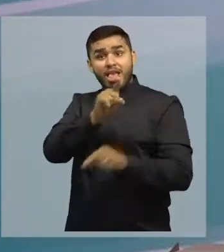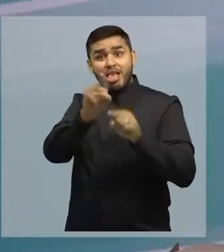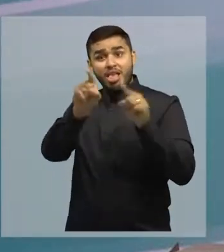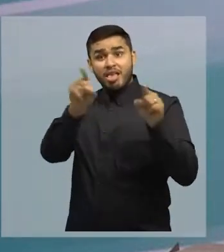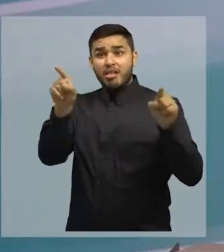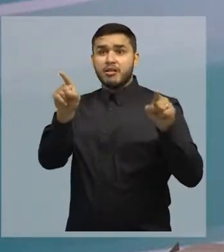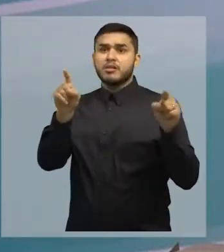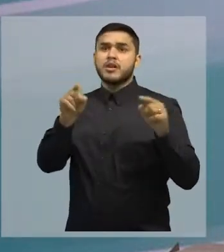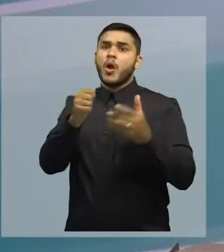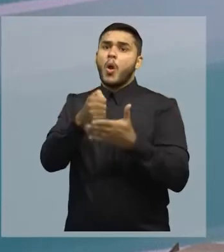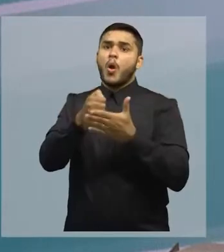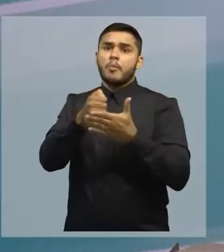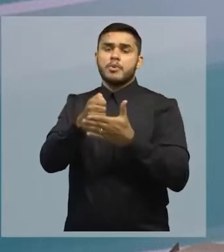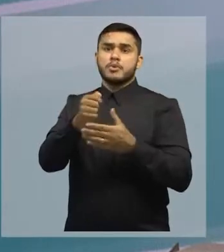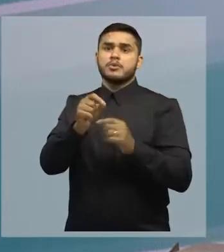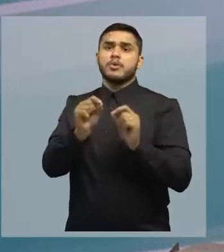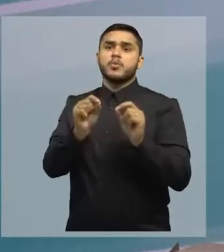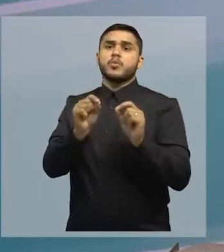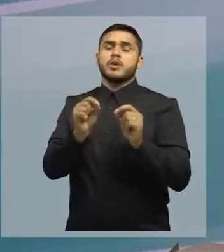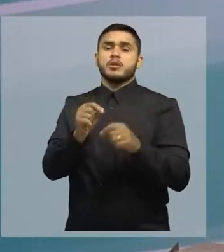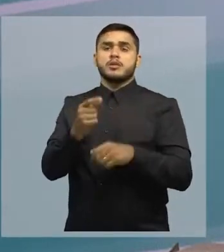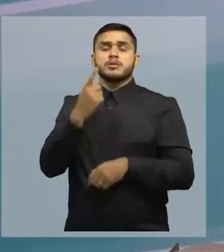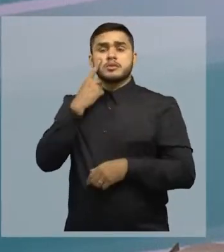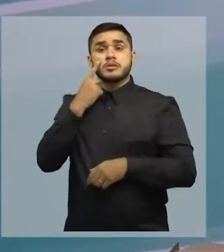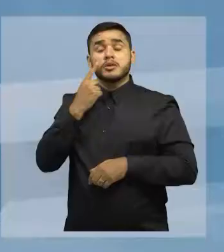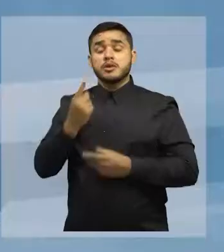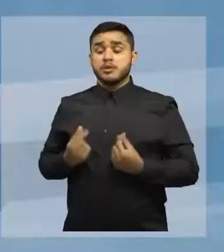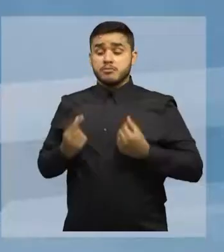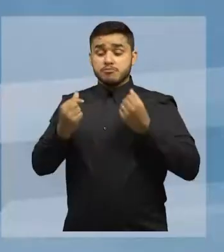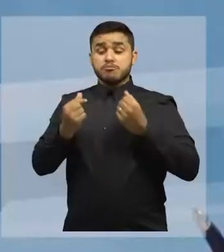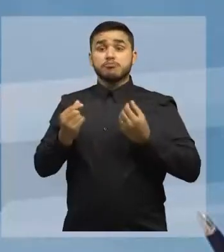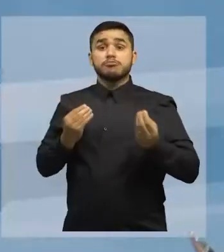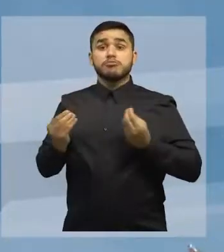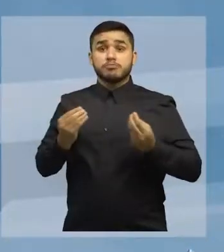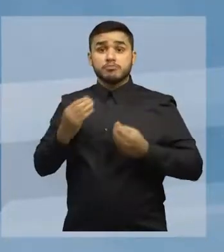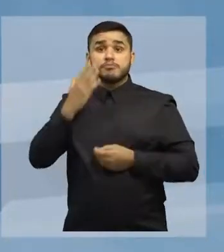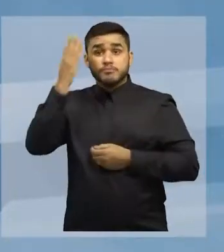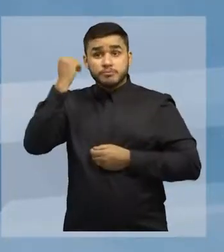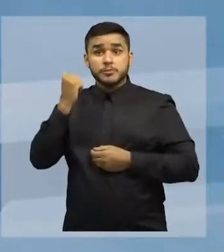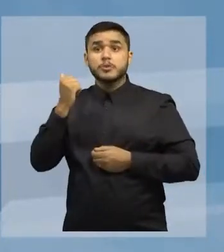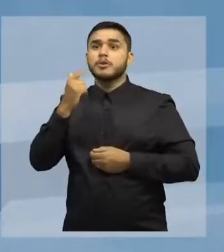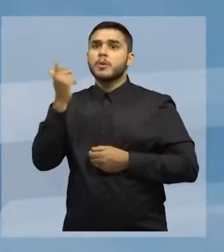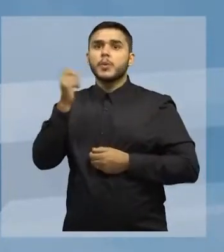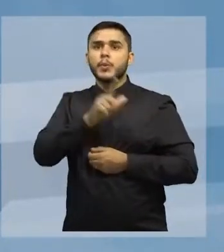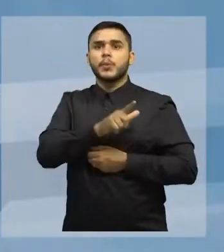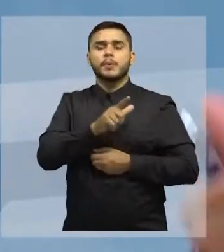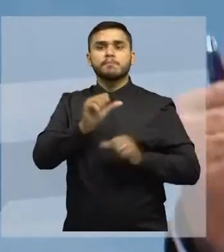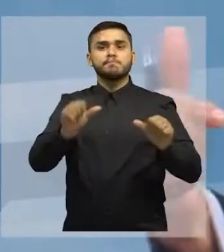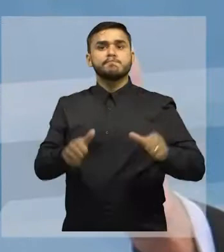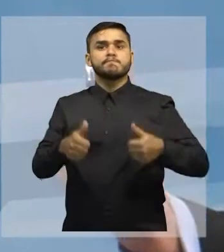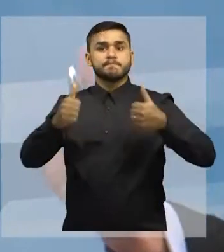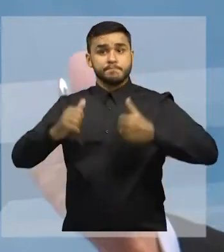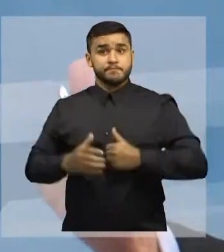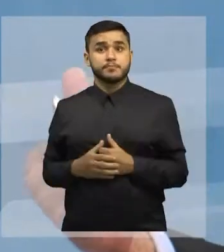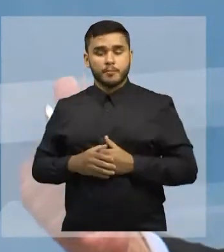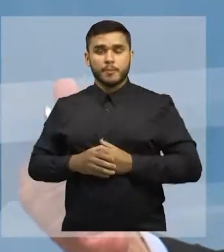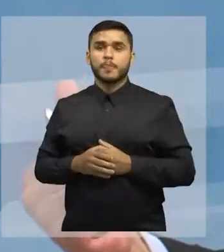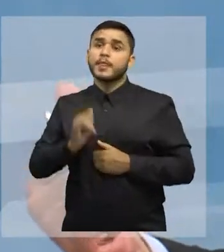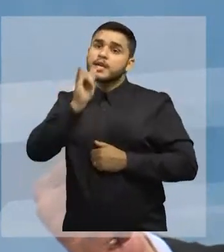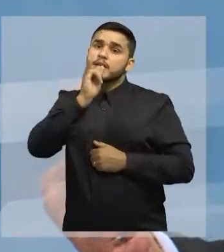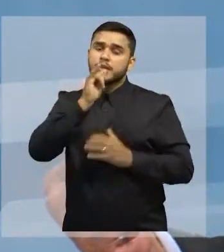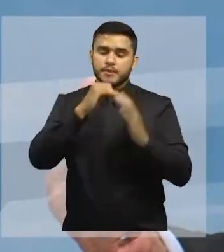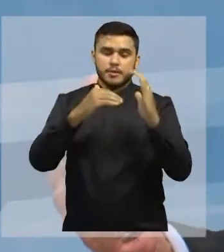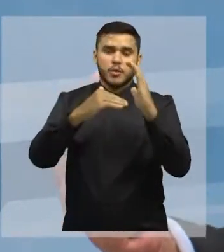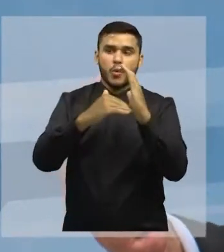as competências que precisam, né, para poder legislar melhor. O Congresso Nacional,